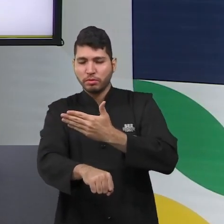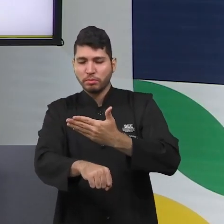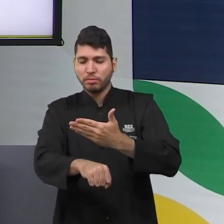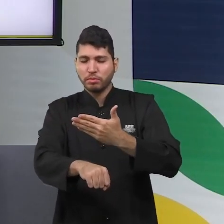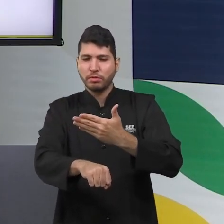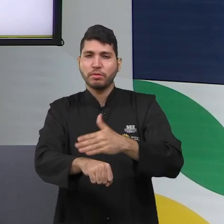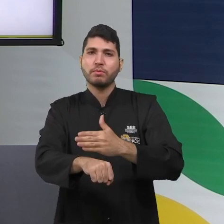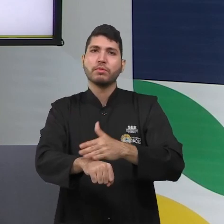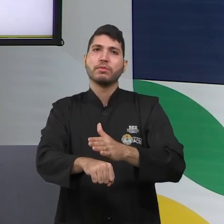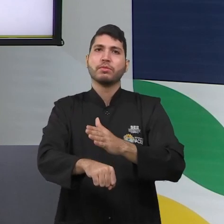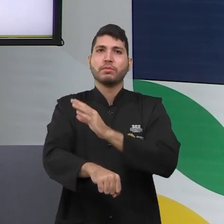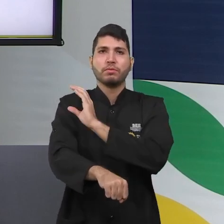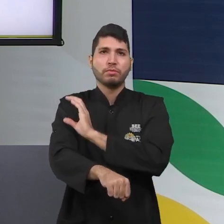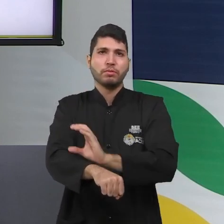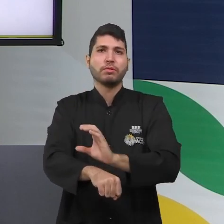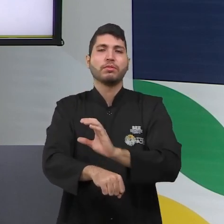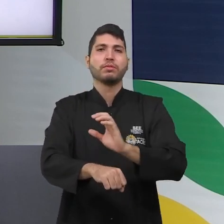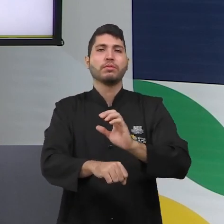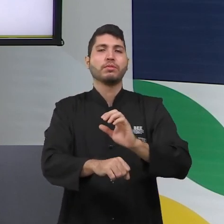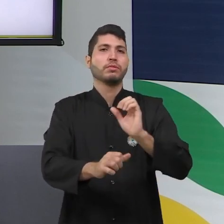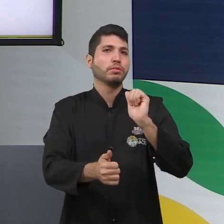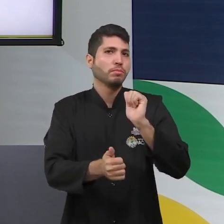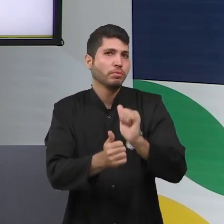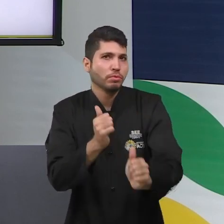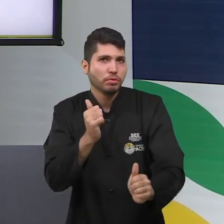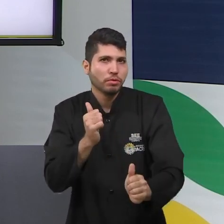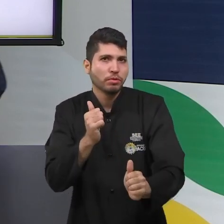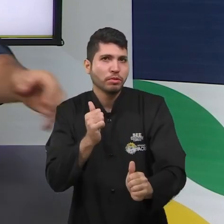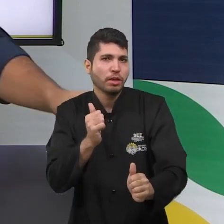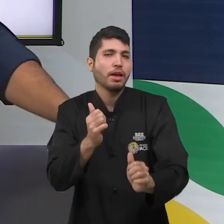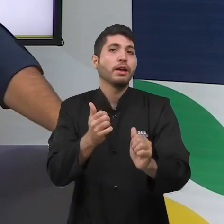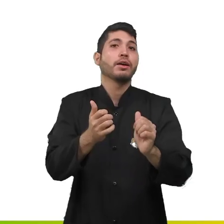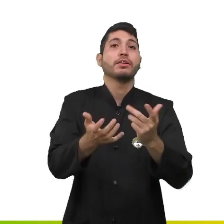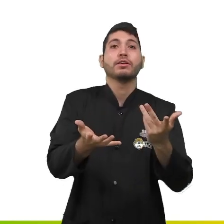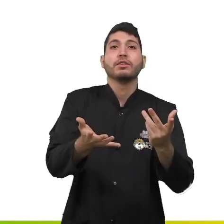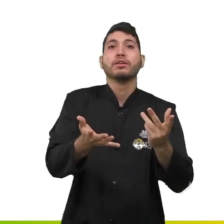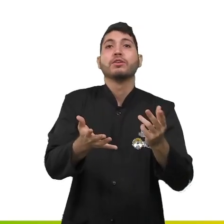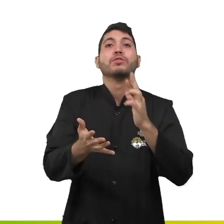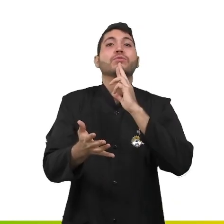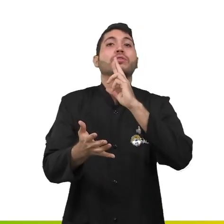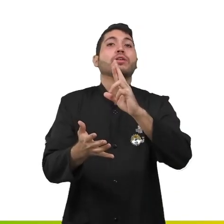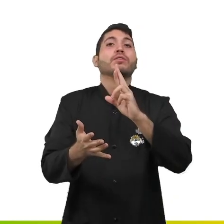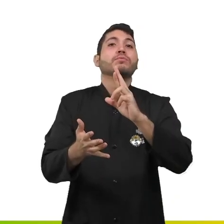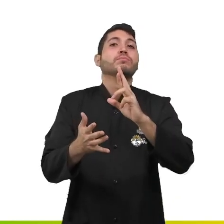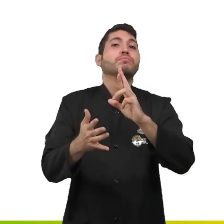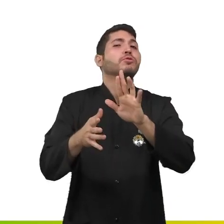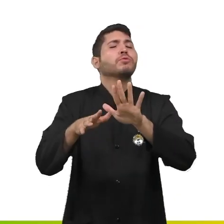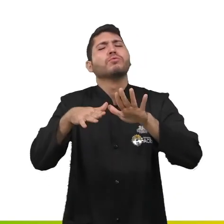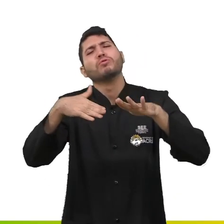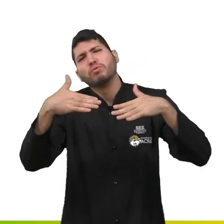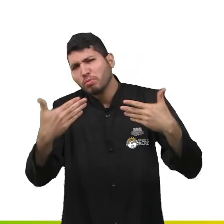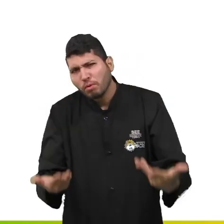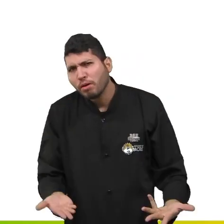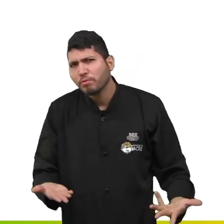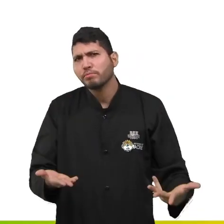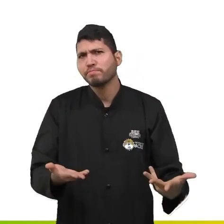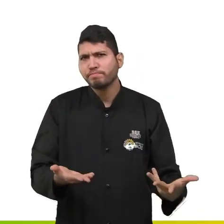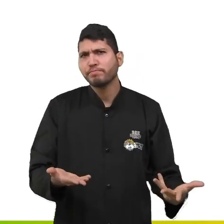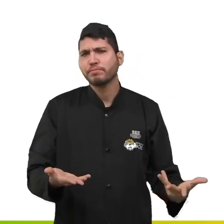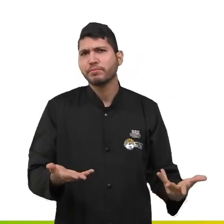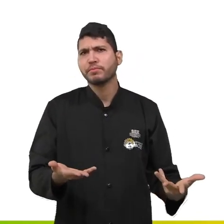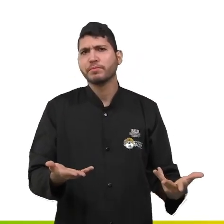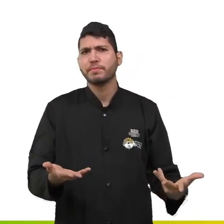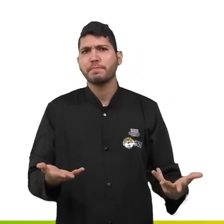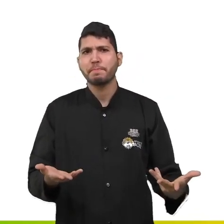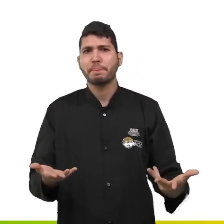uma ampliação de perspectiva de vida? O que acontece? Vamos ver aqui as alternativas. Vamos lá. Alternativa A,